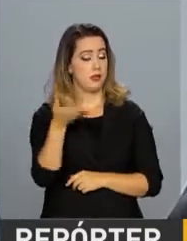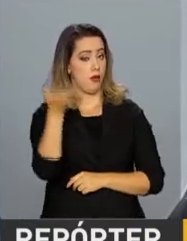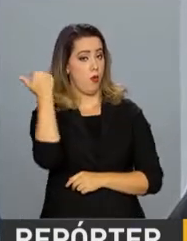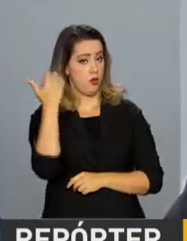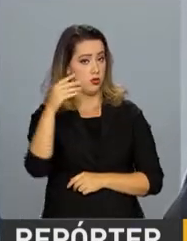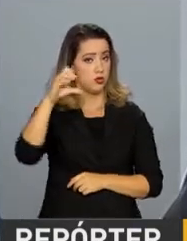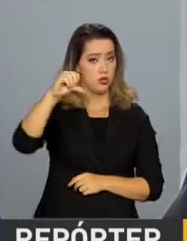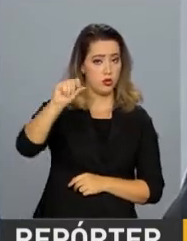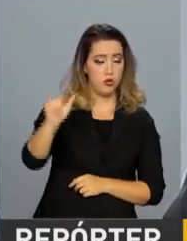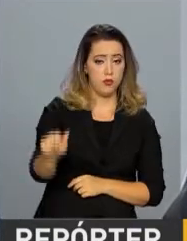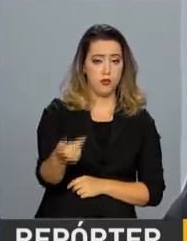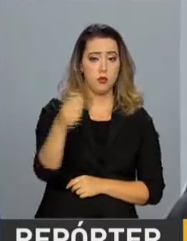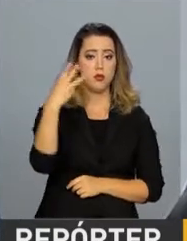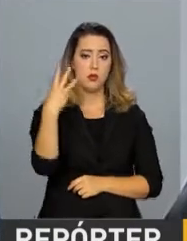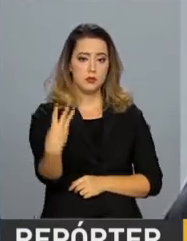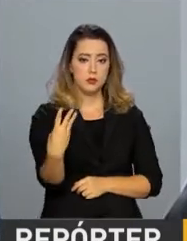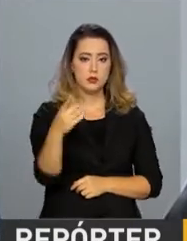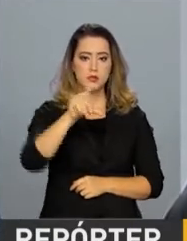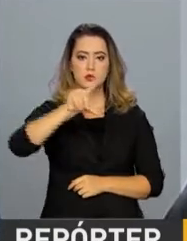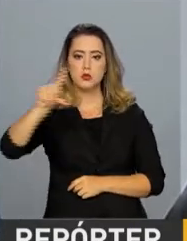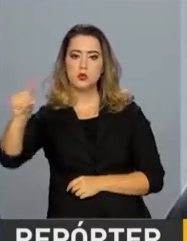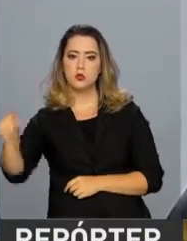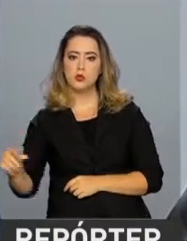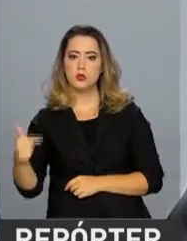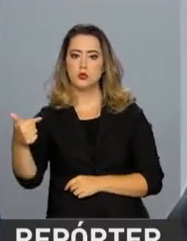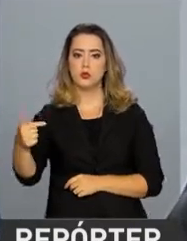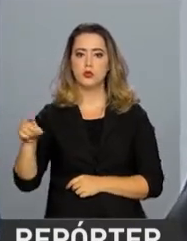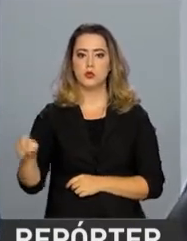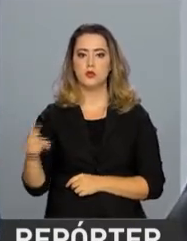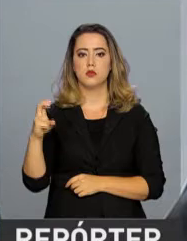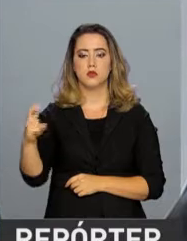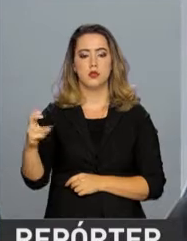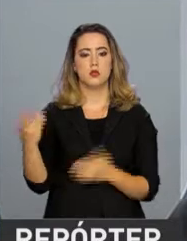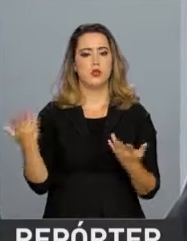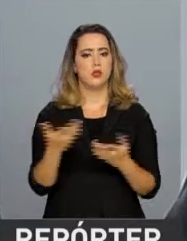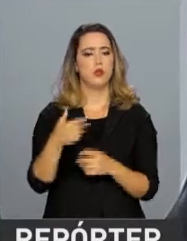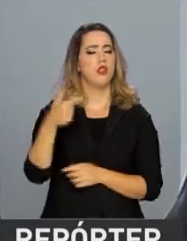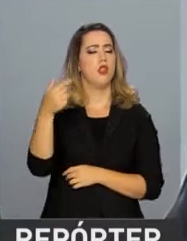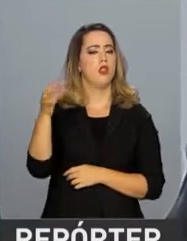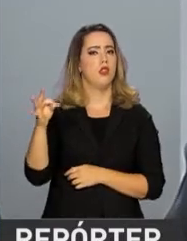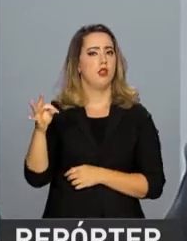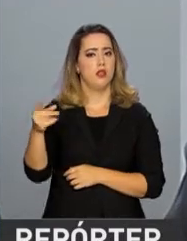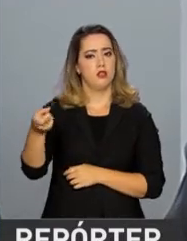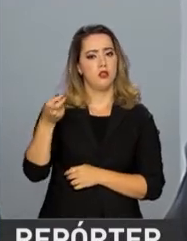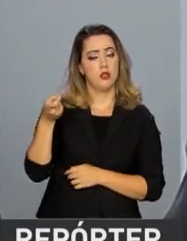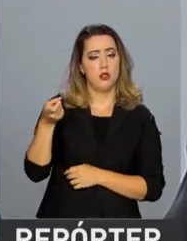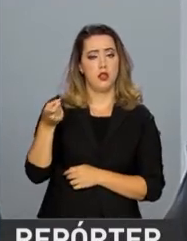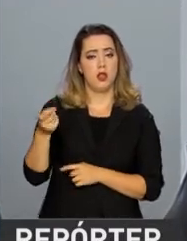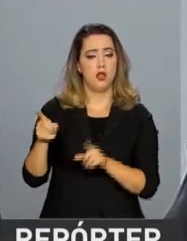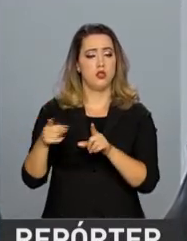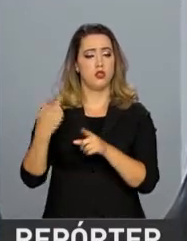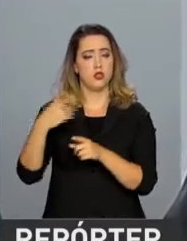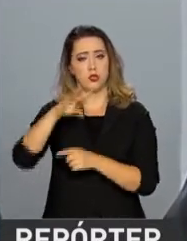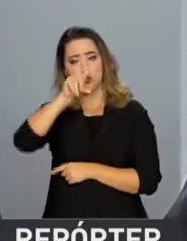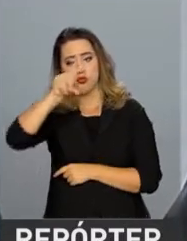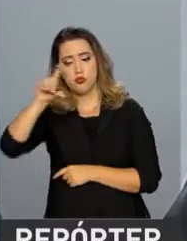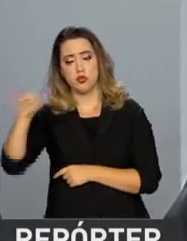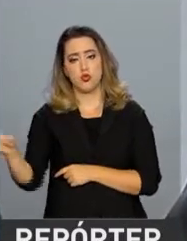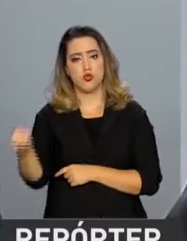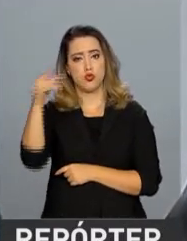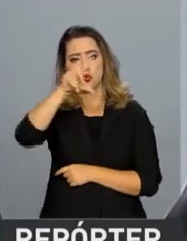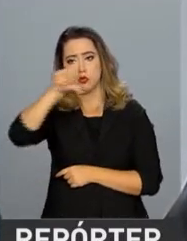mail taxa de juros selic caiu de 14 25 para 7 meio à produção industrial que estava caindo